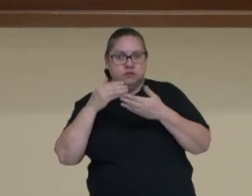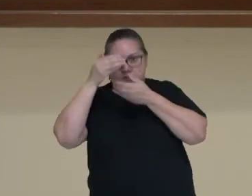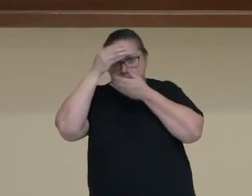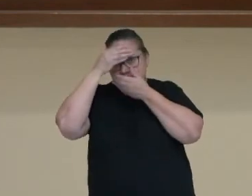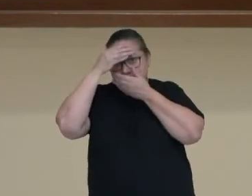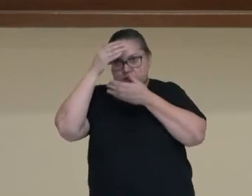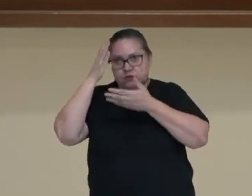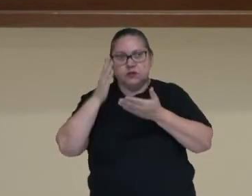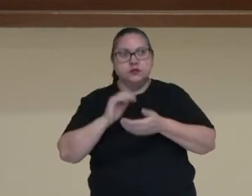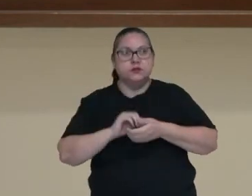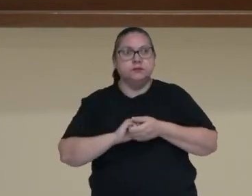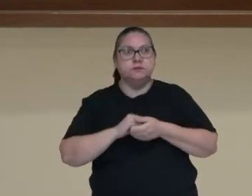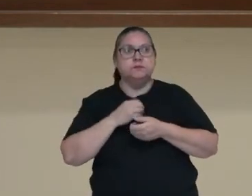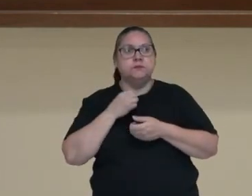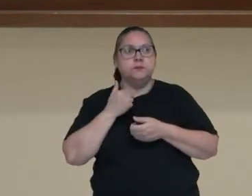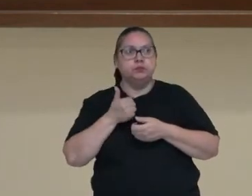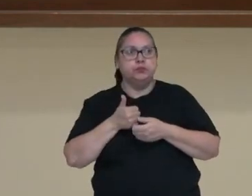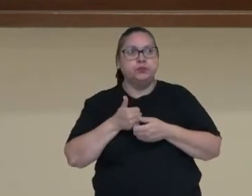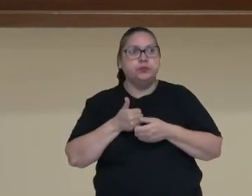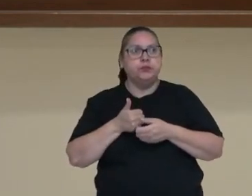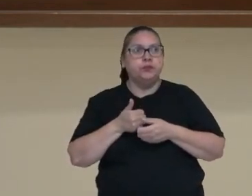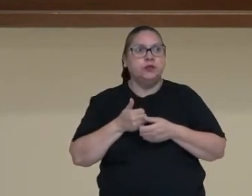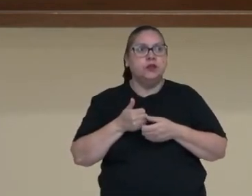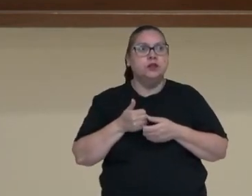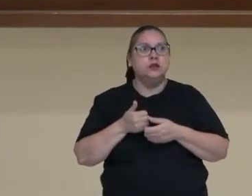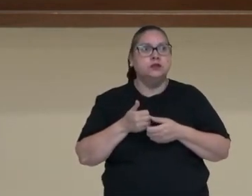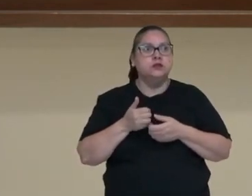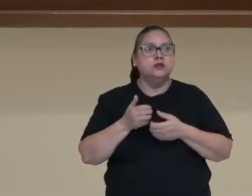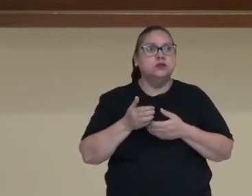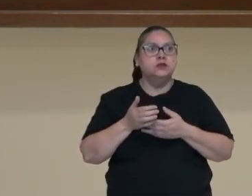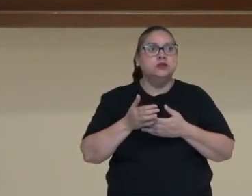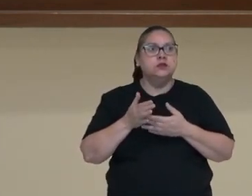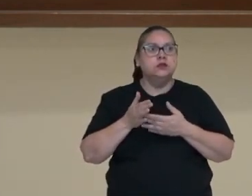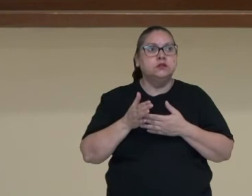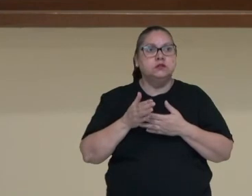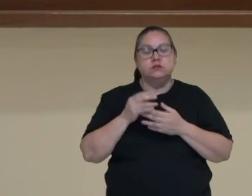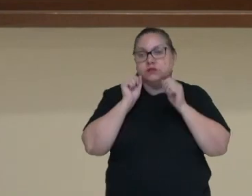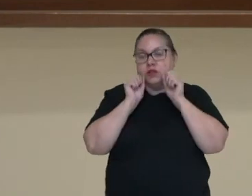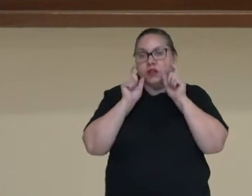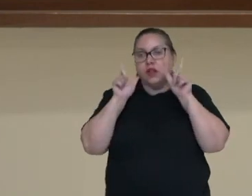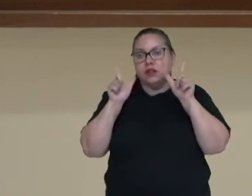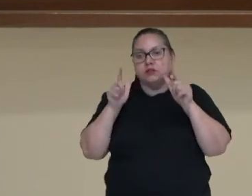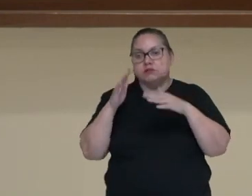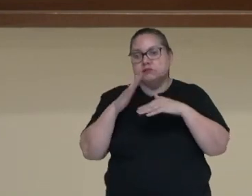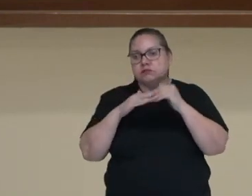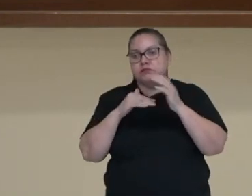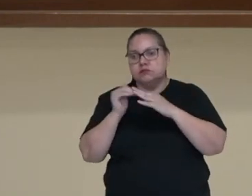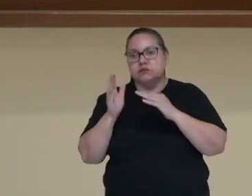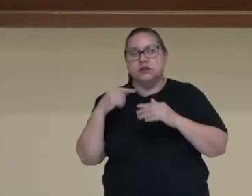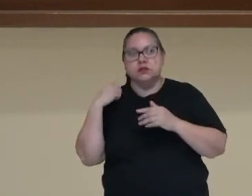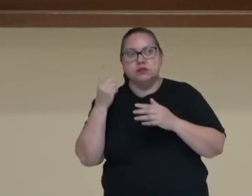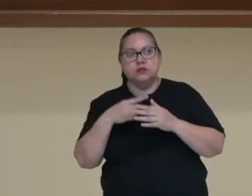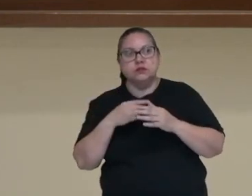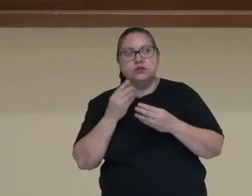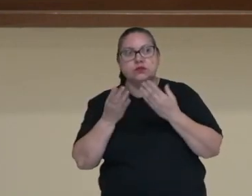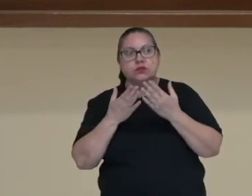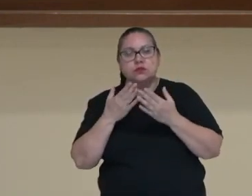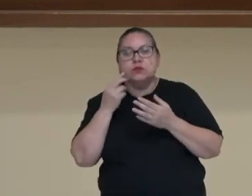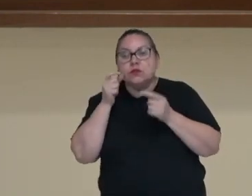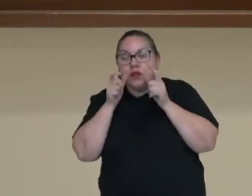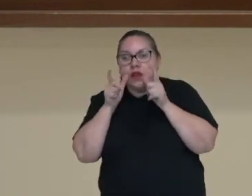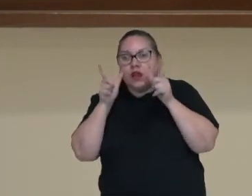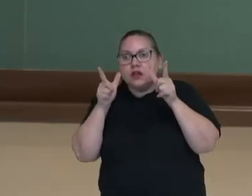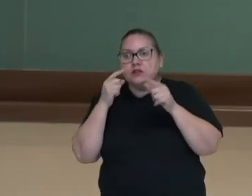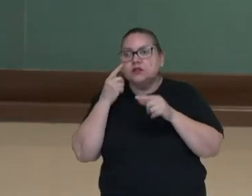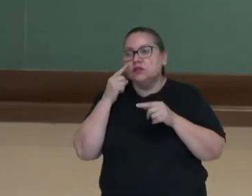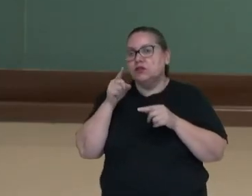civilização extraordinária na África. Aqui fica muito prático para nós, aqui fica bem claro para